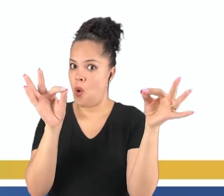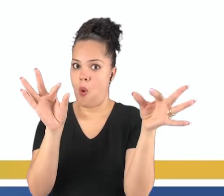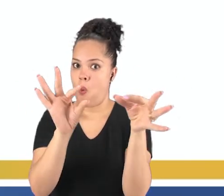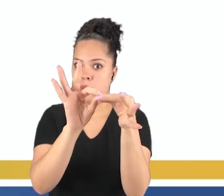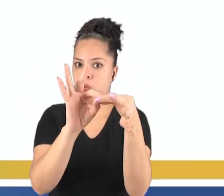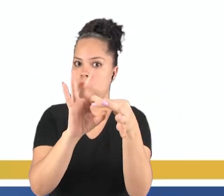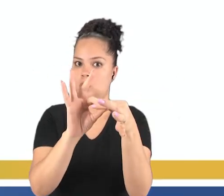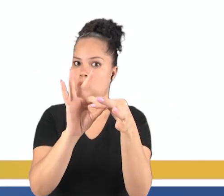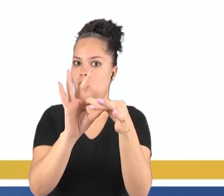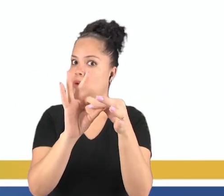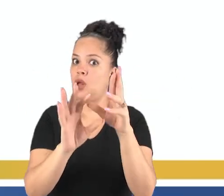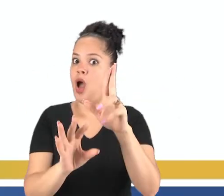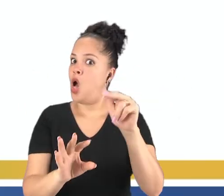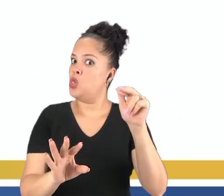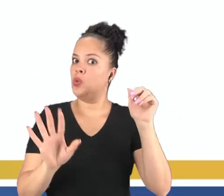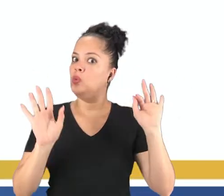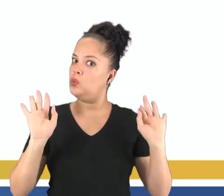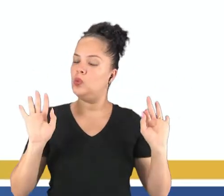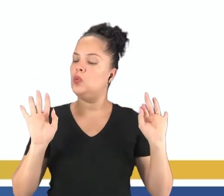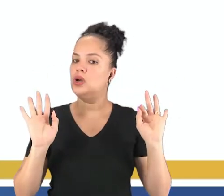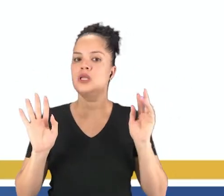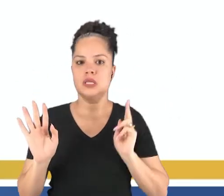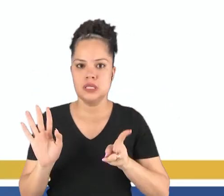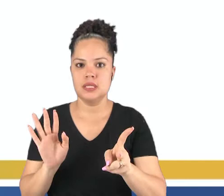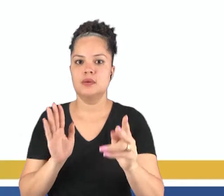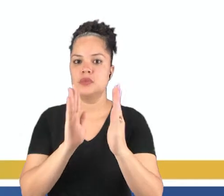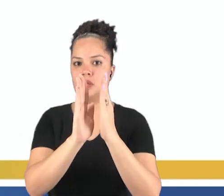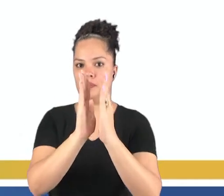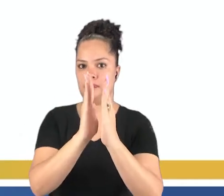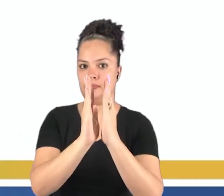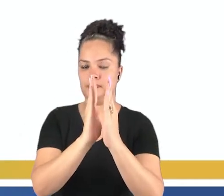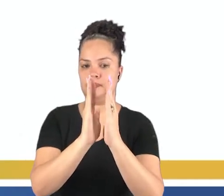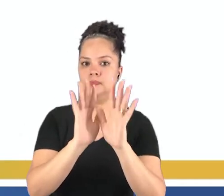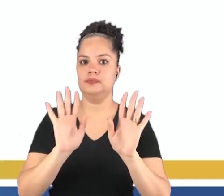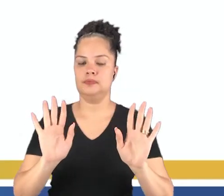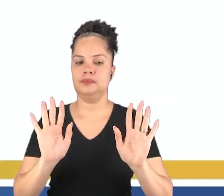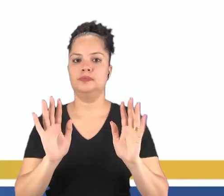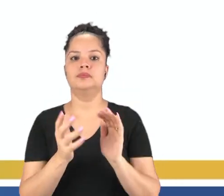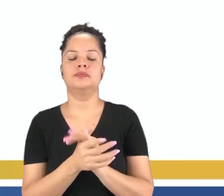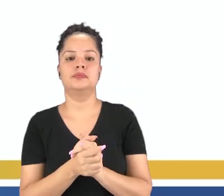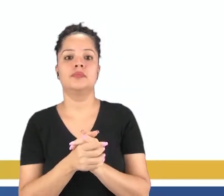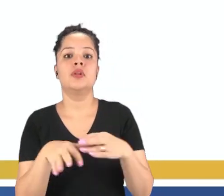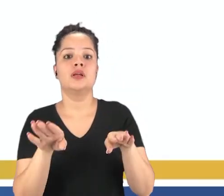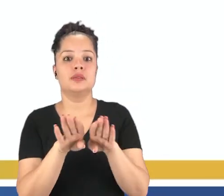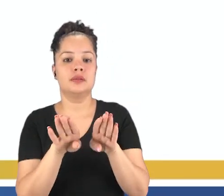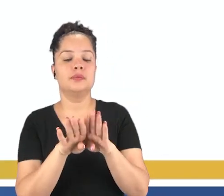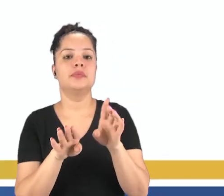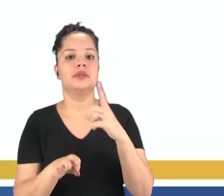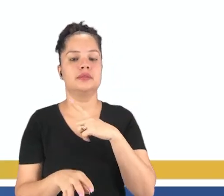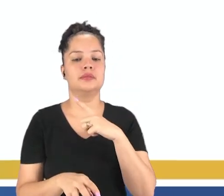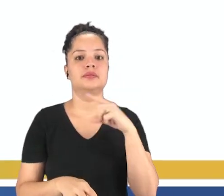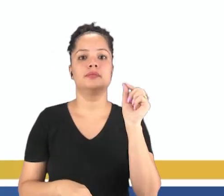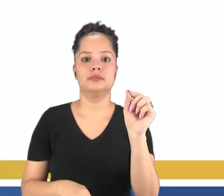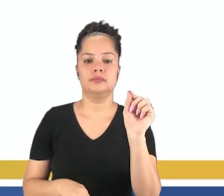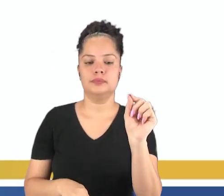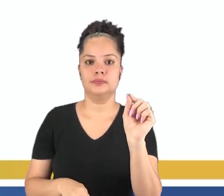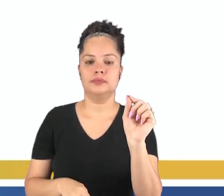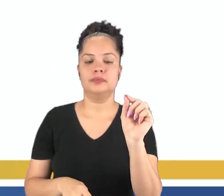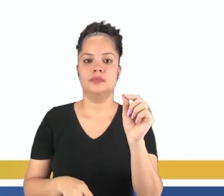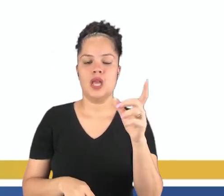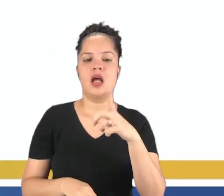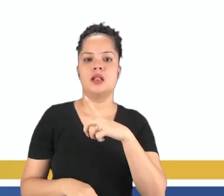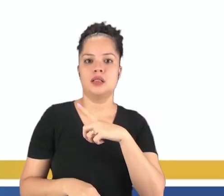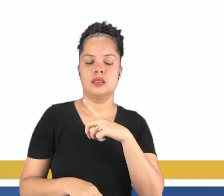seja, elas nunca vão se tocar, estarão lado a lado e nunca vão se tocar. Uma coisa também que nós temos, pessoal, que elas possuem